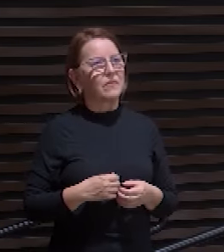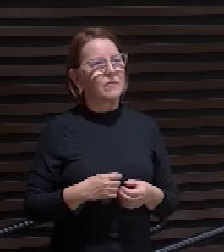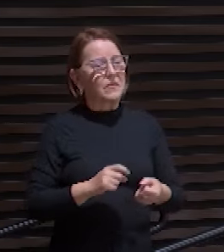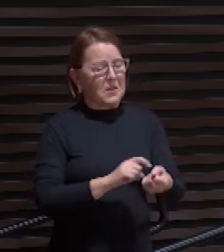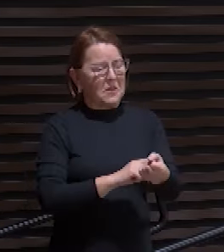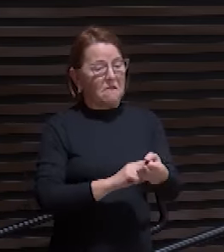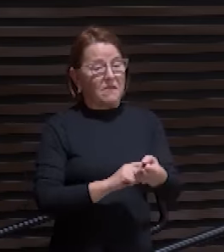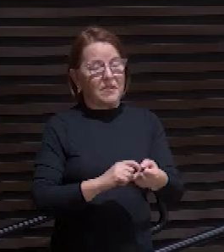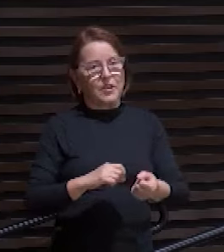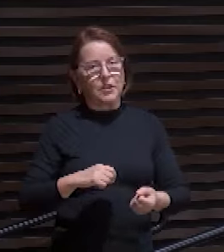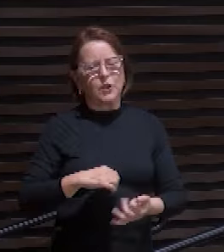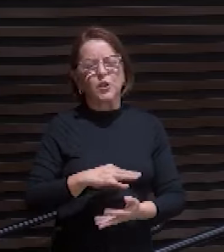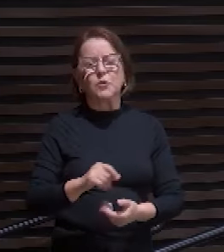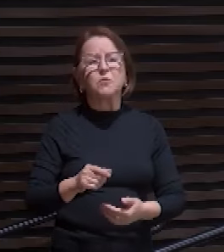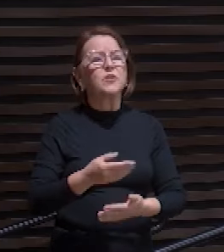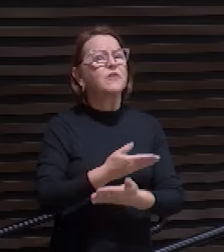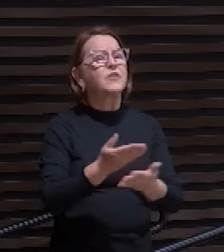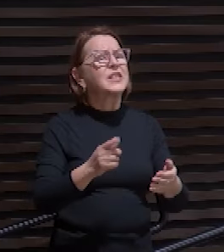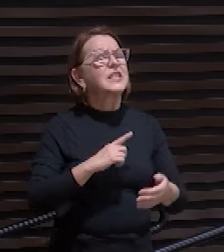Do mundo tereis o quê?